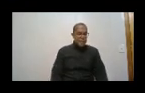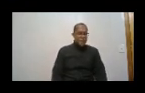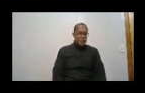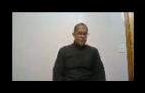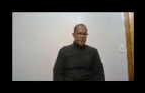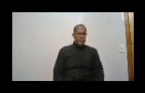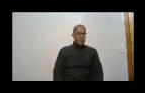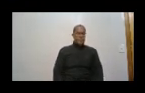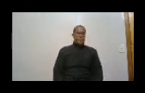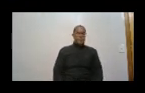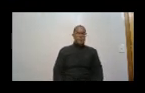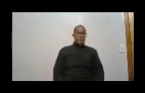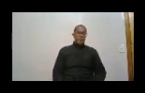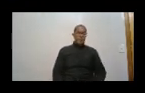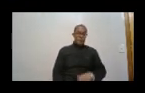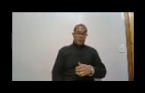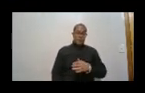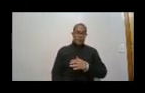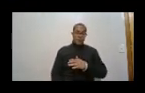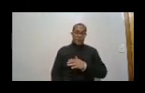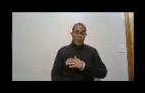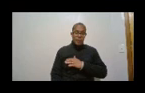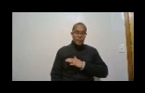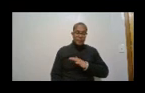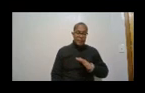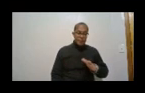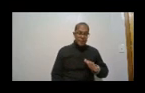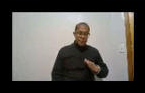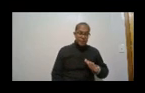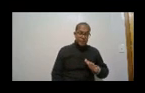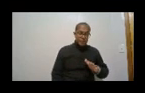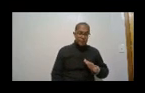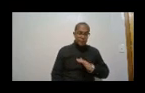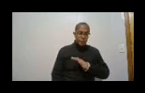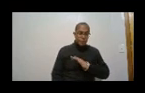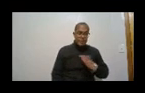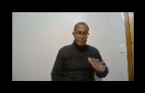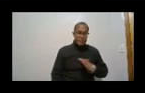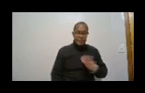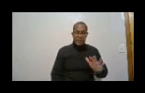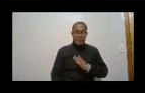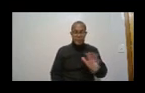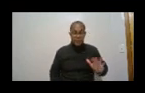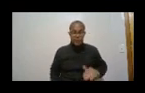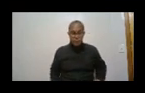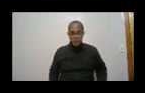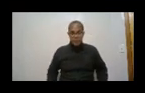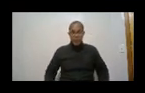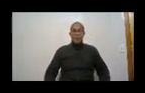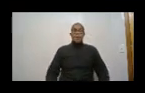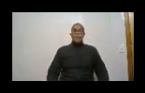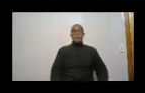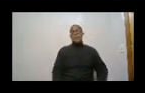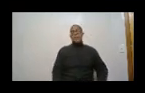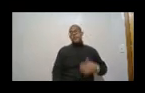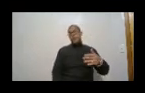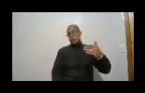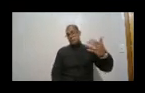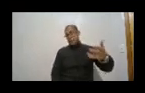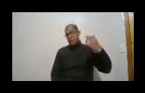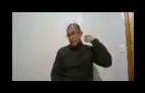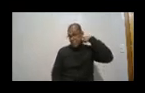uma atividade, certo? Lembrando que nenhum medicamento produz nada que a célula já não produza, tá? Mas